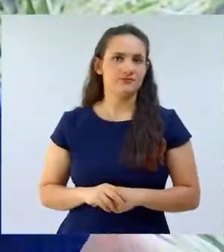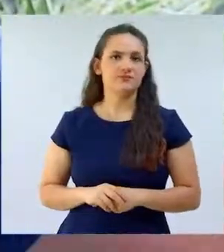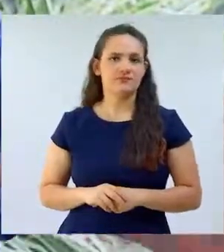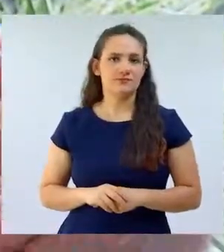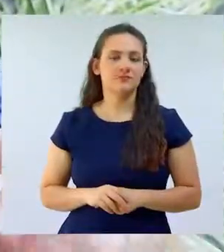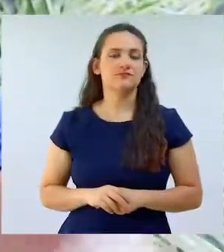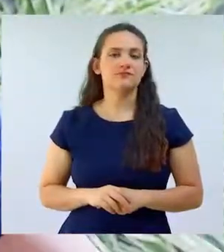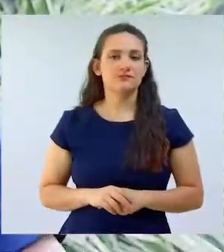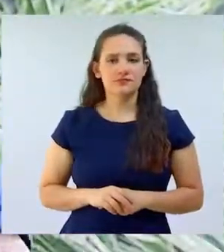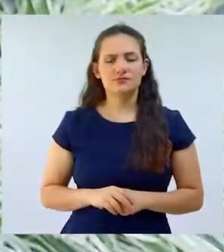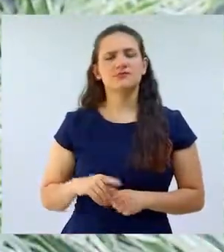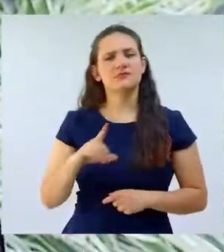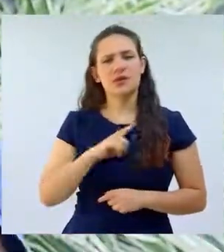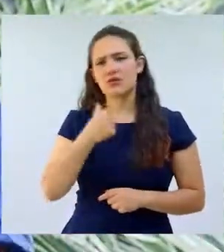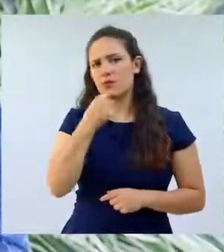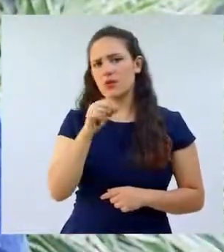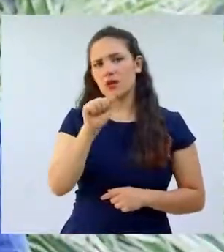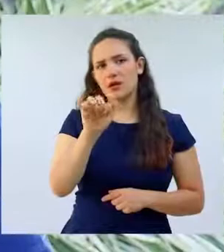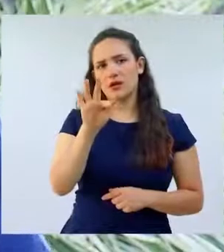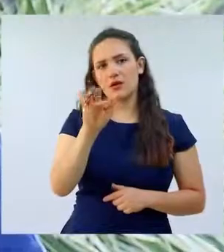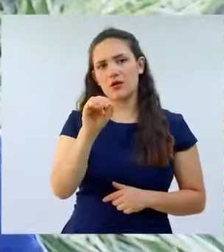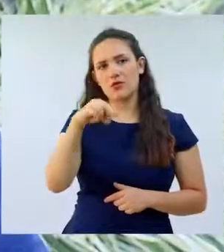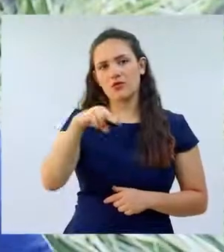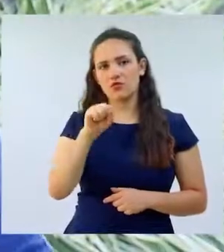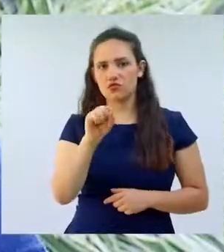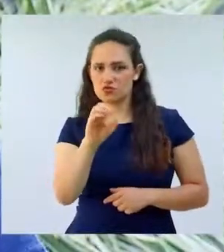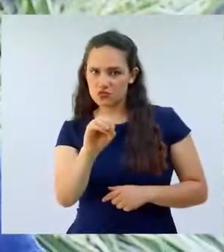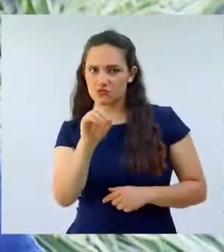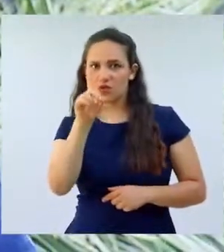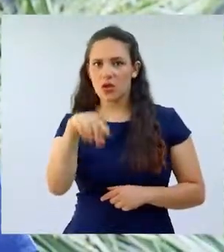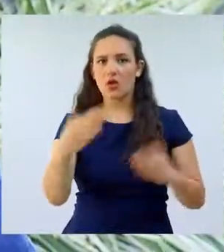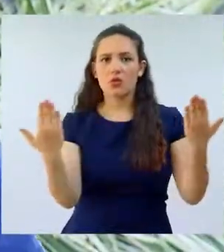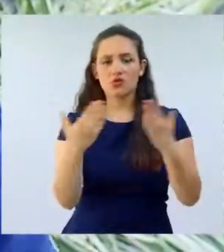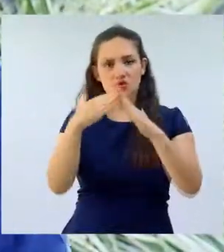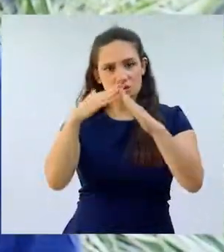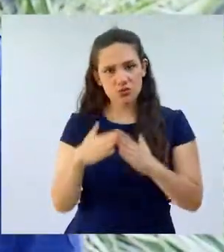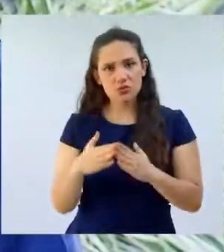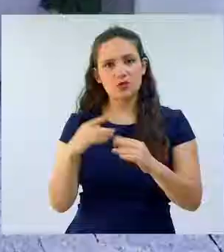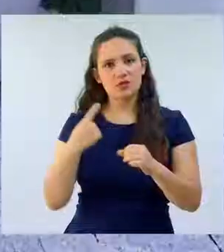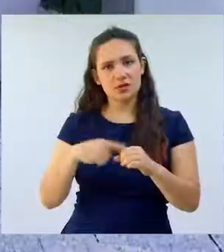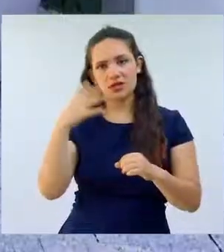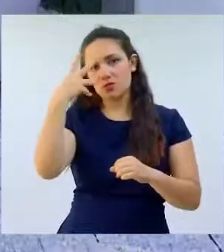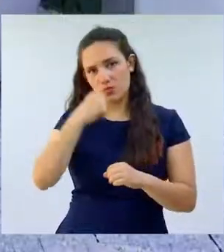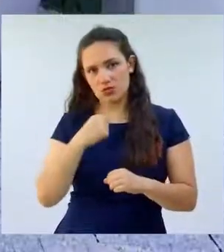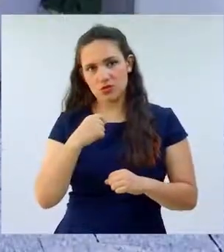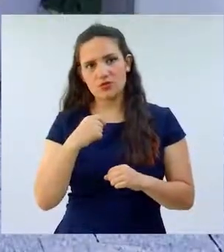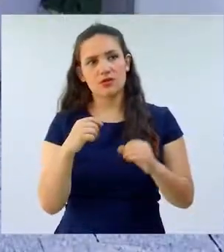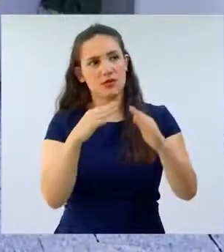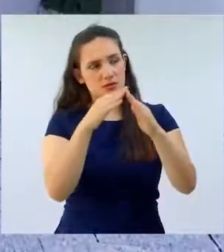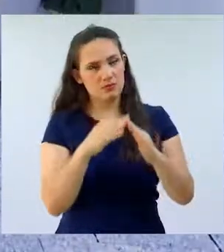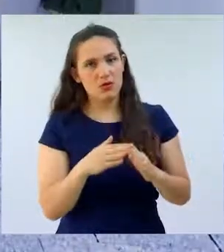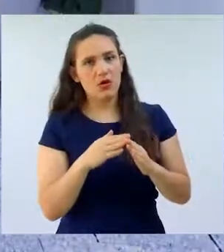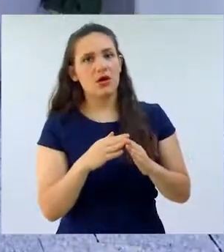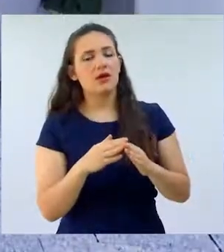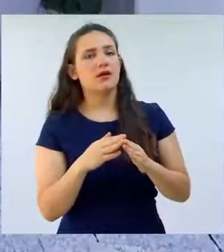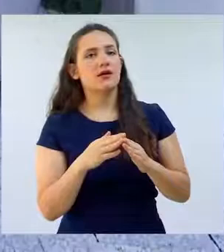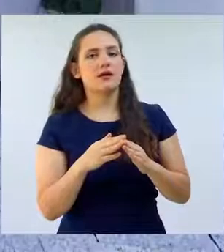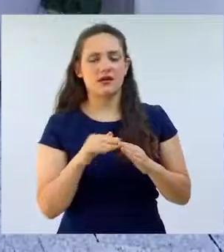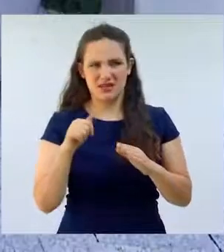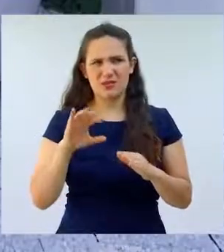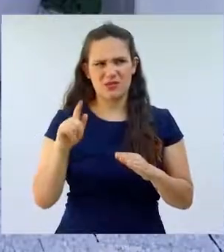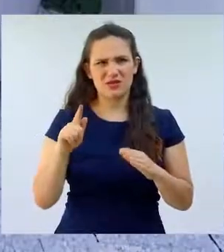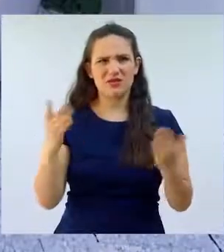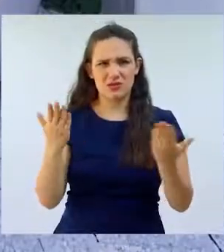Tanto que eu chamei para essa reunião, já tinha. Aí teve o Afonsinho, acho que você conhece, que hoje mora em Bonito, era de Dourados, agora